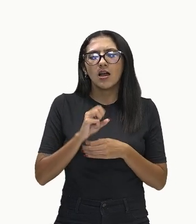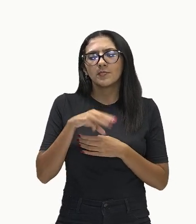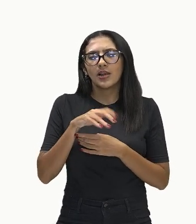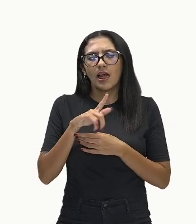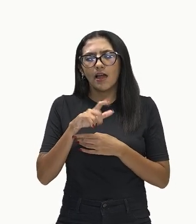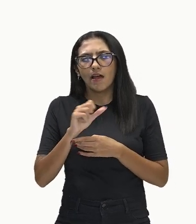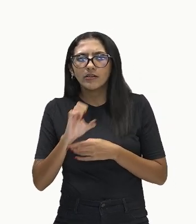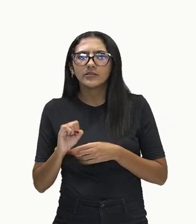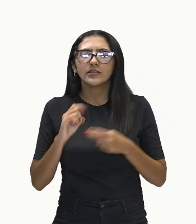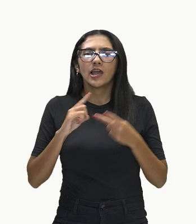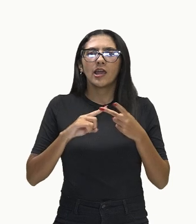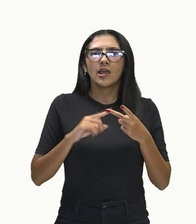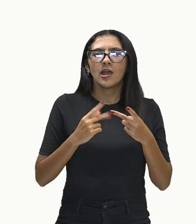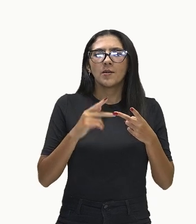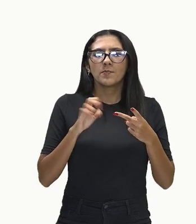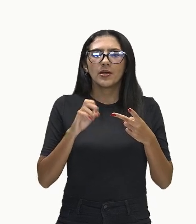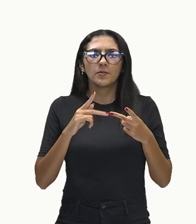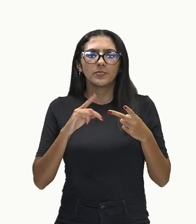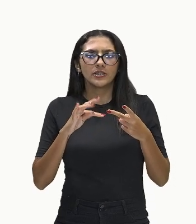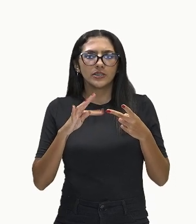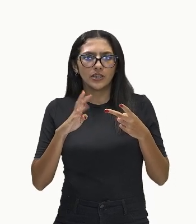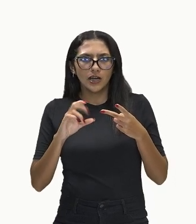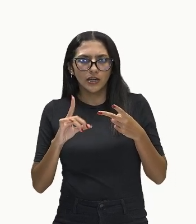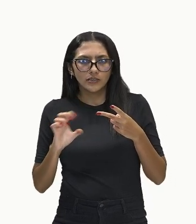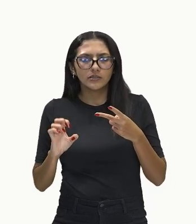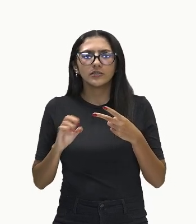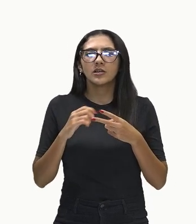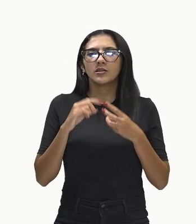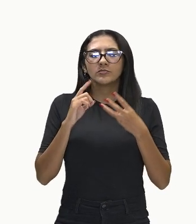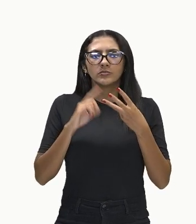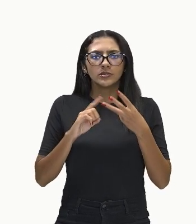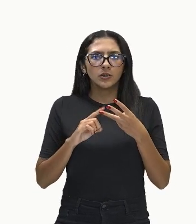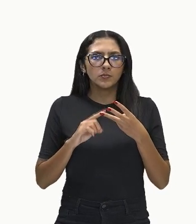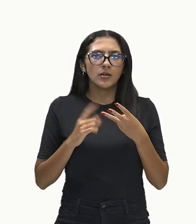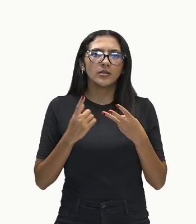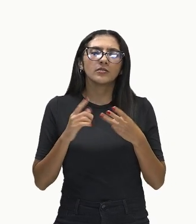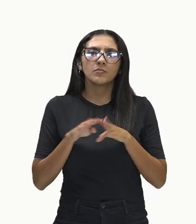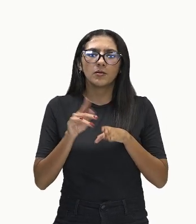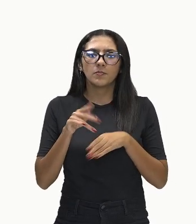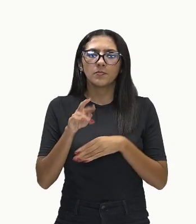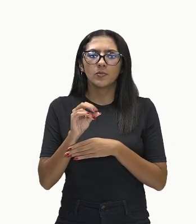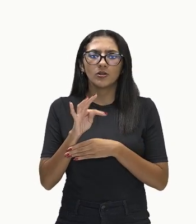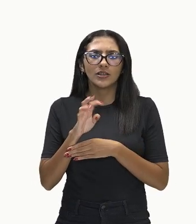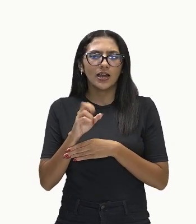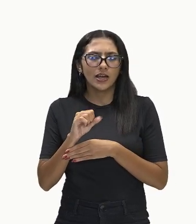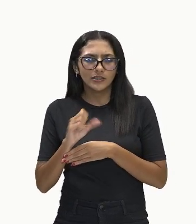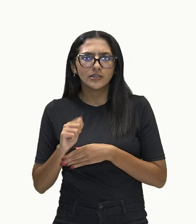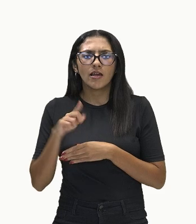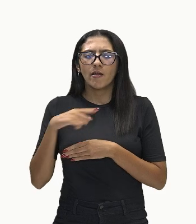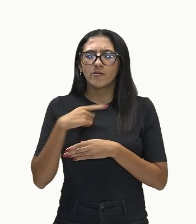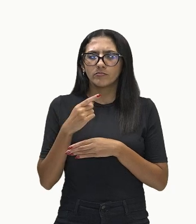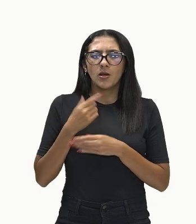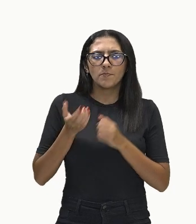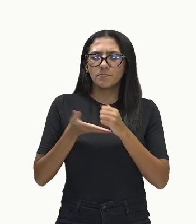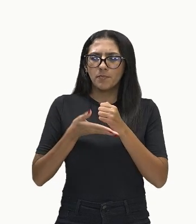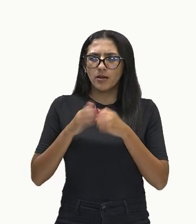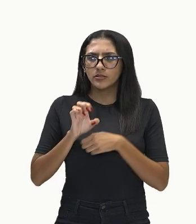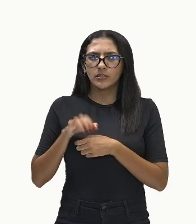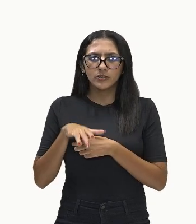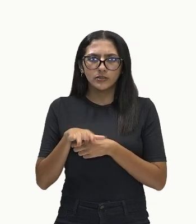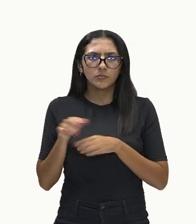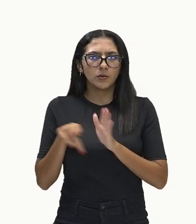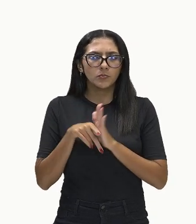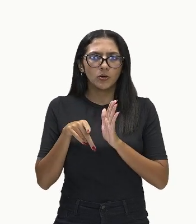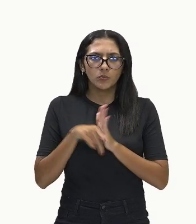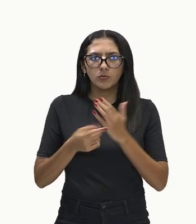nós vamos ter a peptidase e nós vamos ter a protease, que são enzimas básicas do processo de